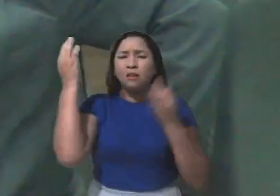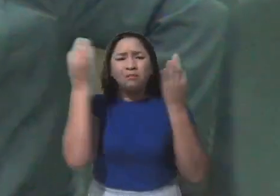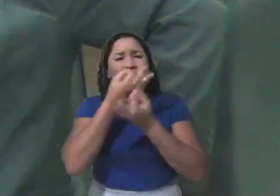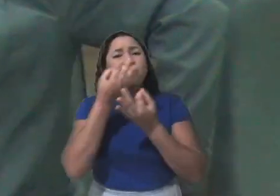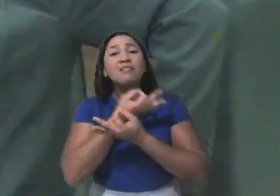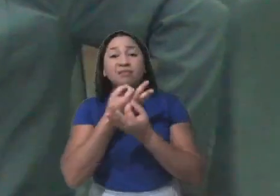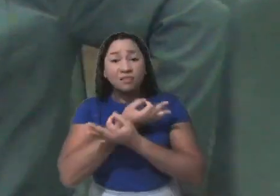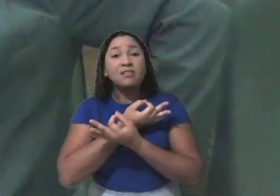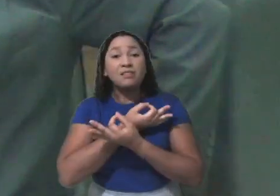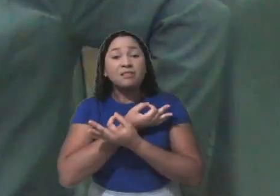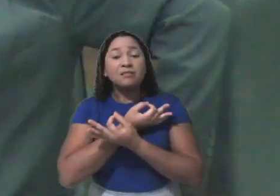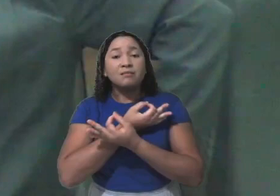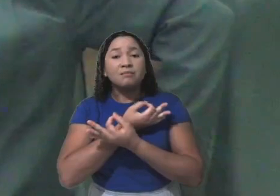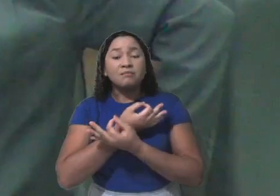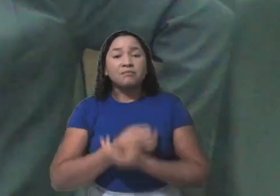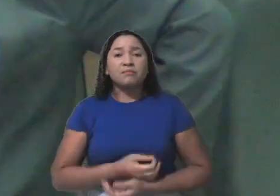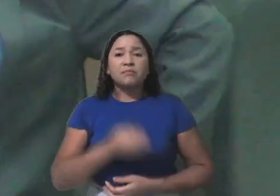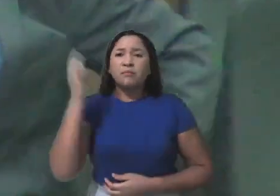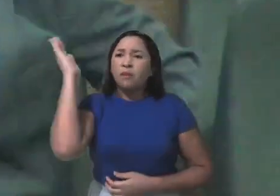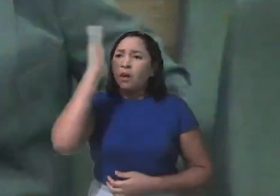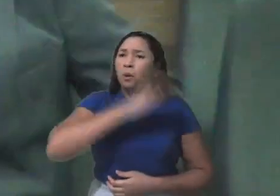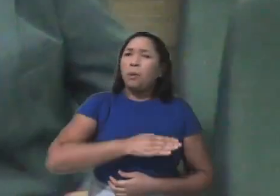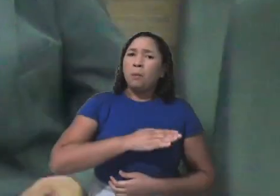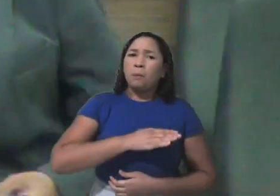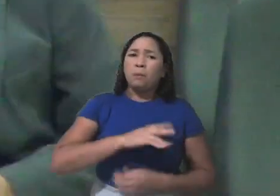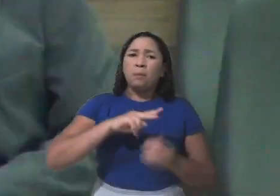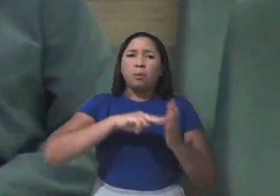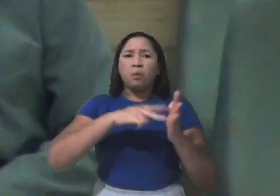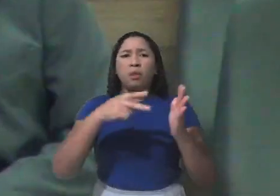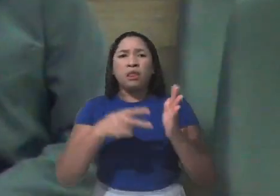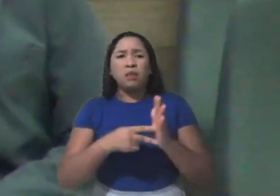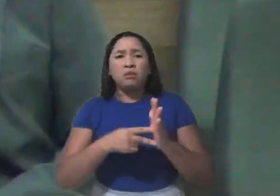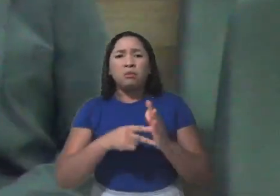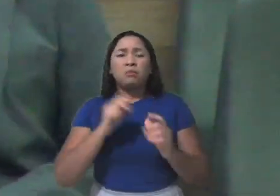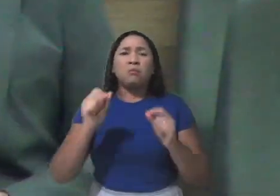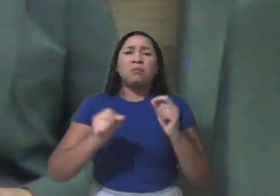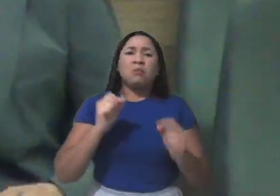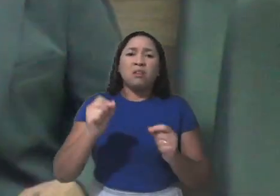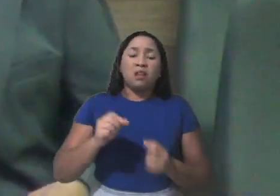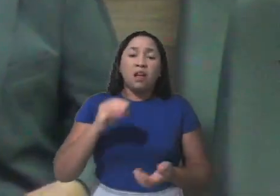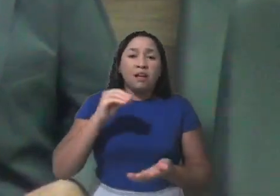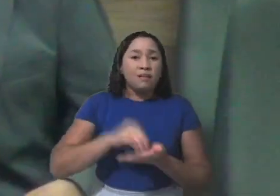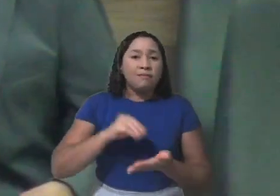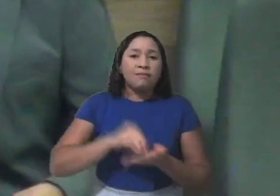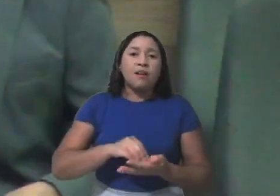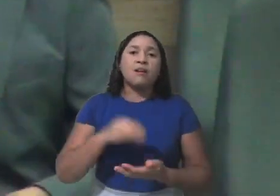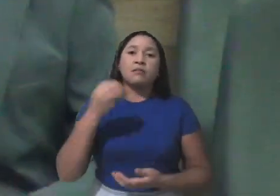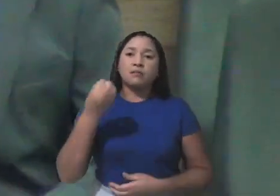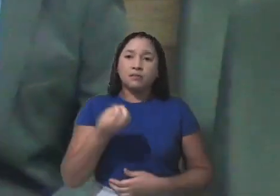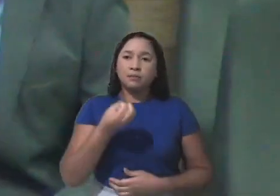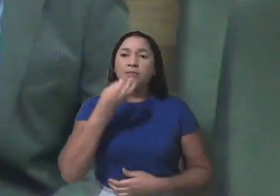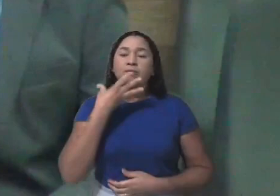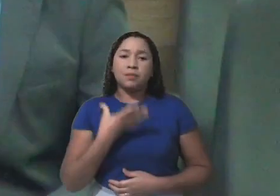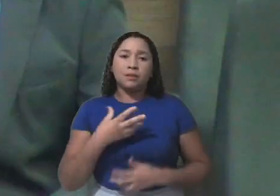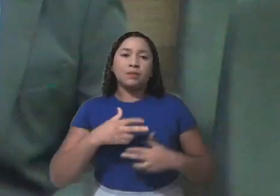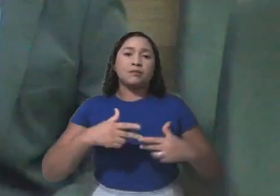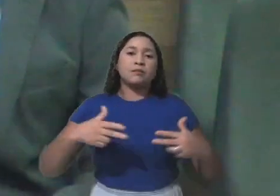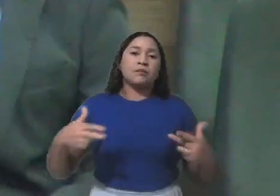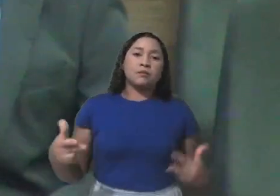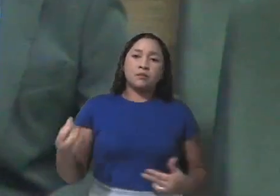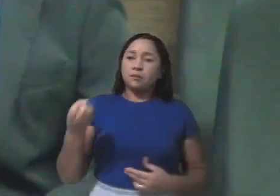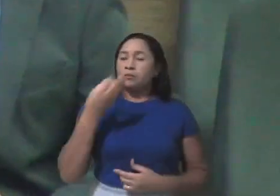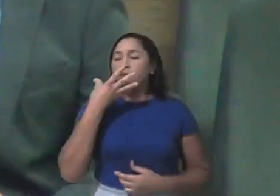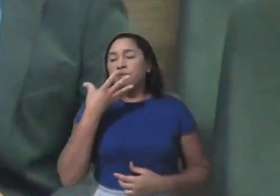Lúcifer? O mal nada mais é do que a ausência do bem. É igual à luz. Vós sois a luz